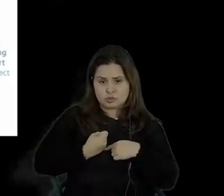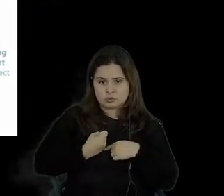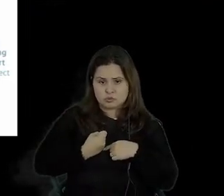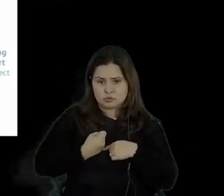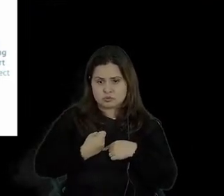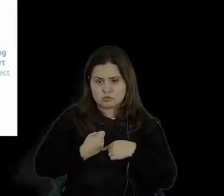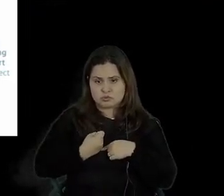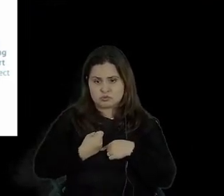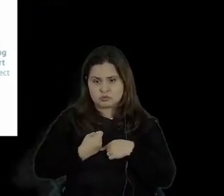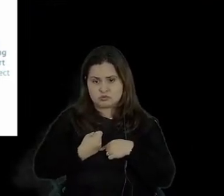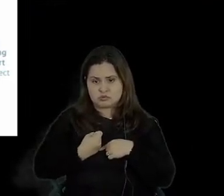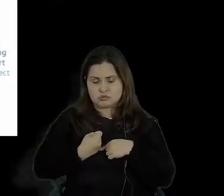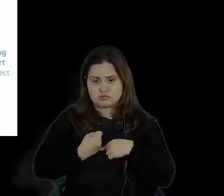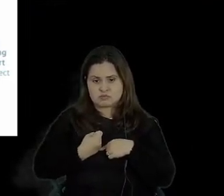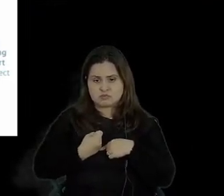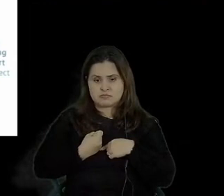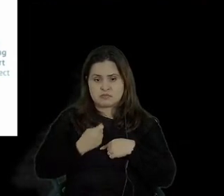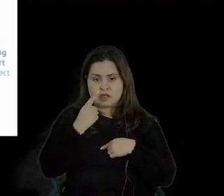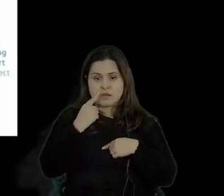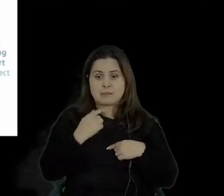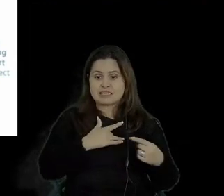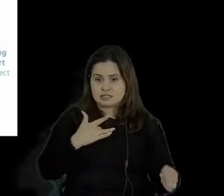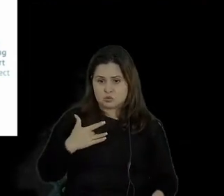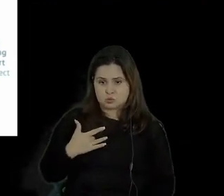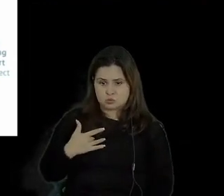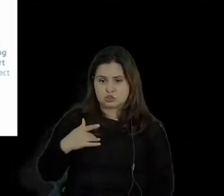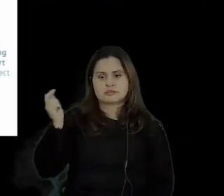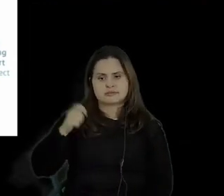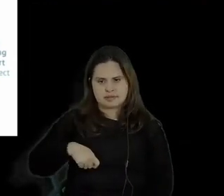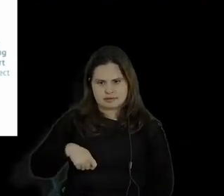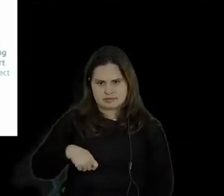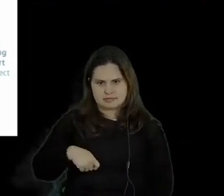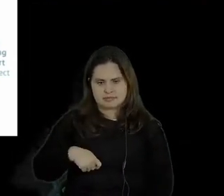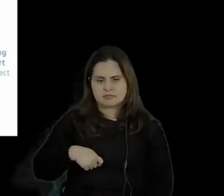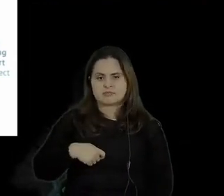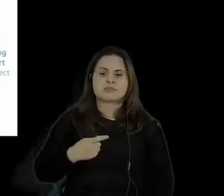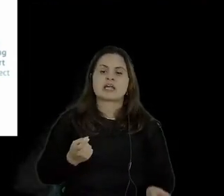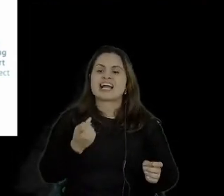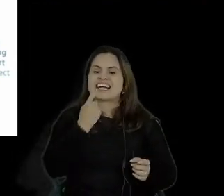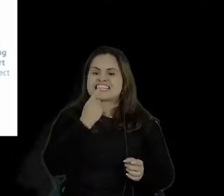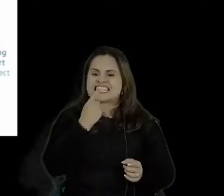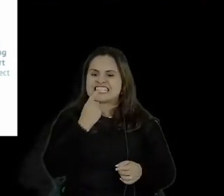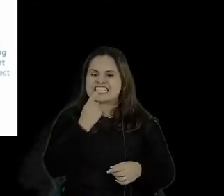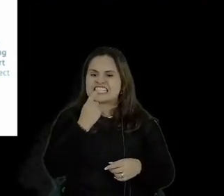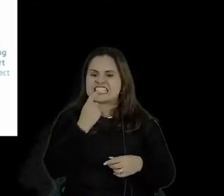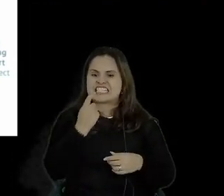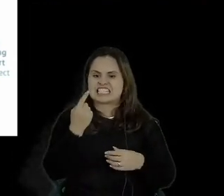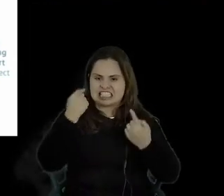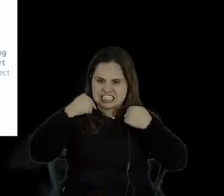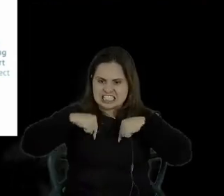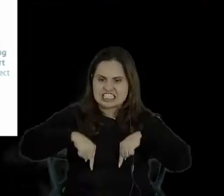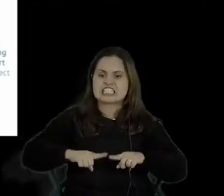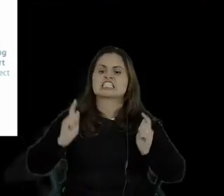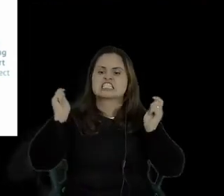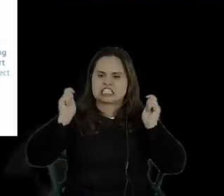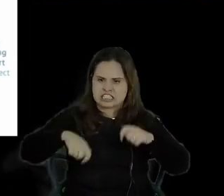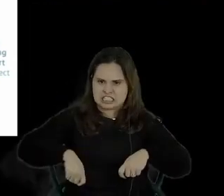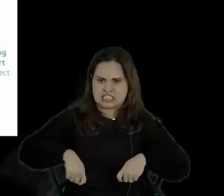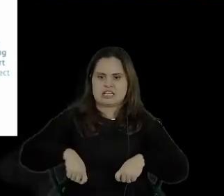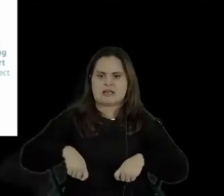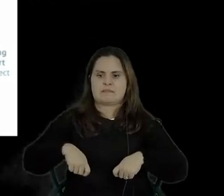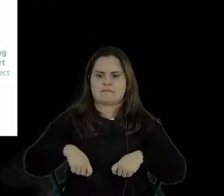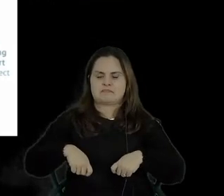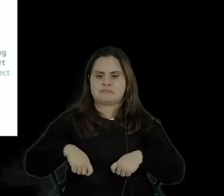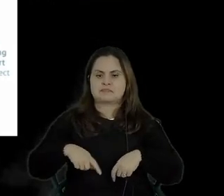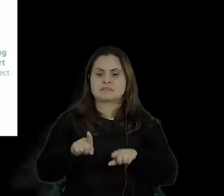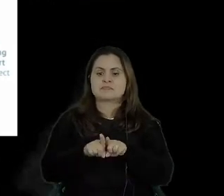para saúde, para a parte óssea, para a parte... É possível. É possível, por exemplo, uma